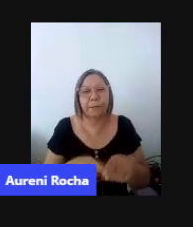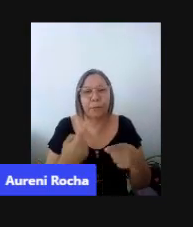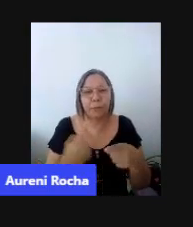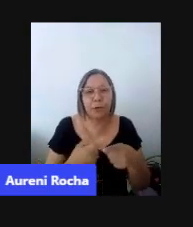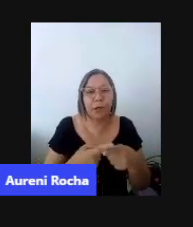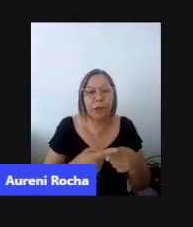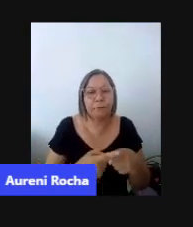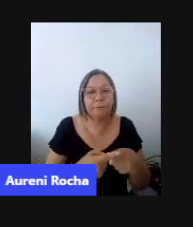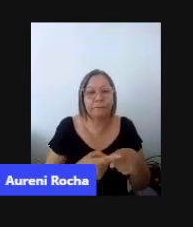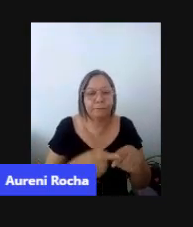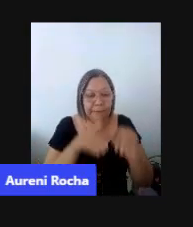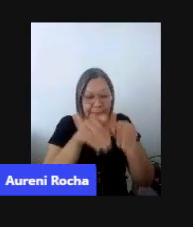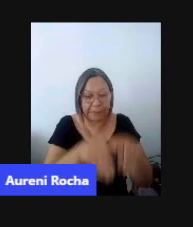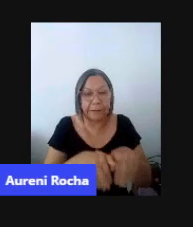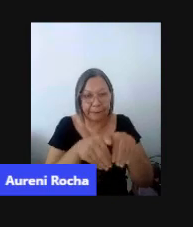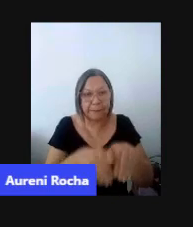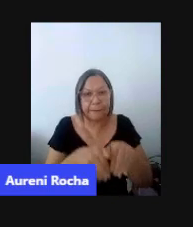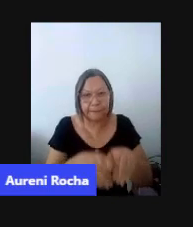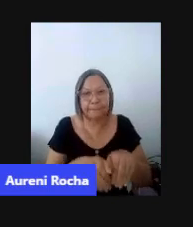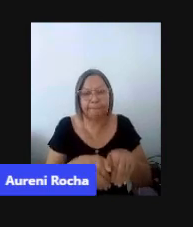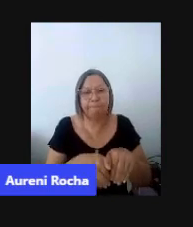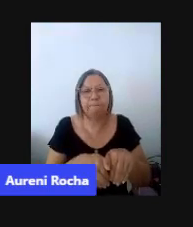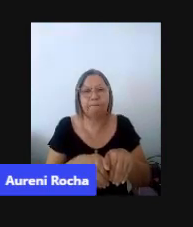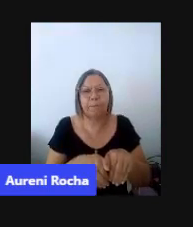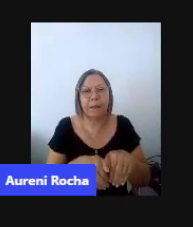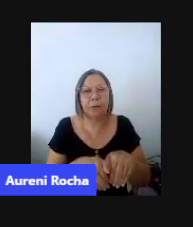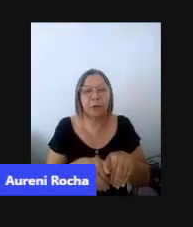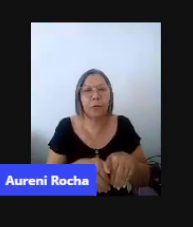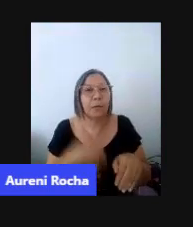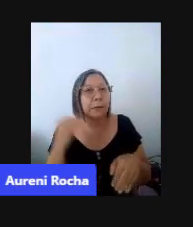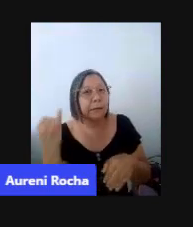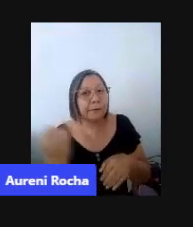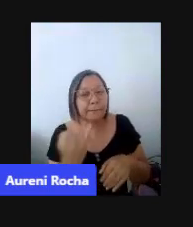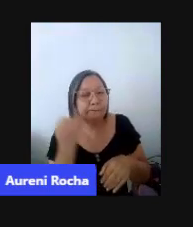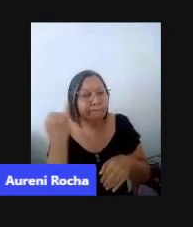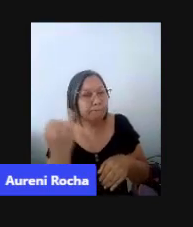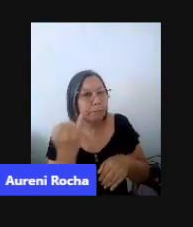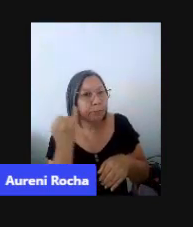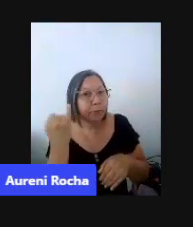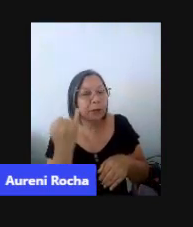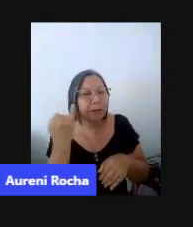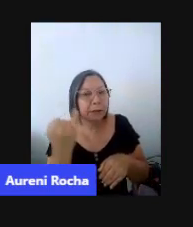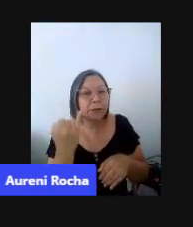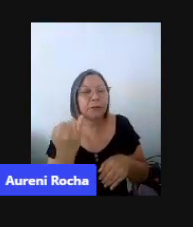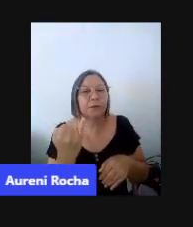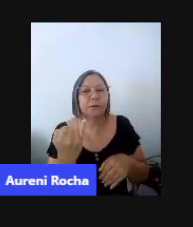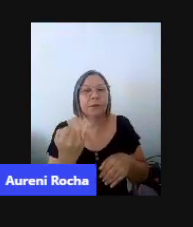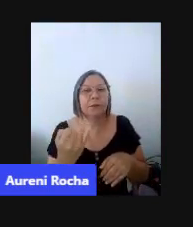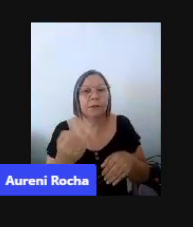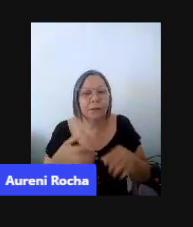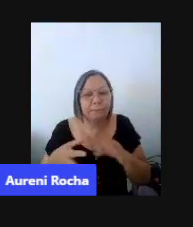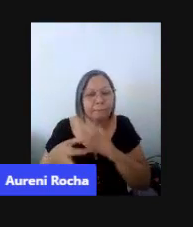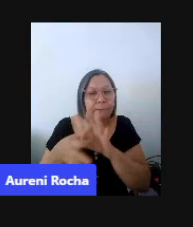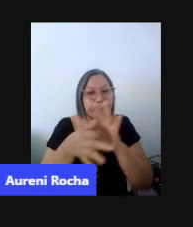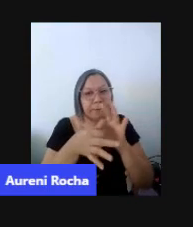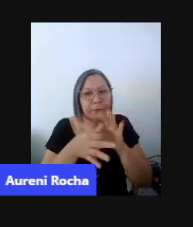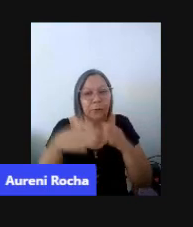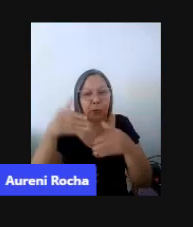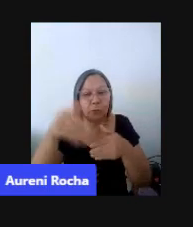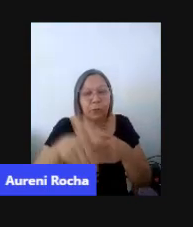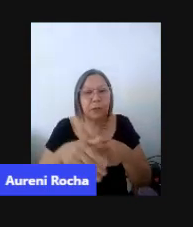espécie que, apesar de ter esse papel fundamental e tão importante no ecossistema, é uma espécie que pode